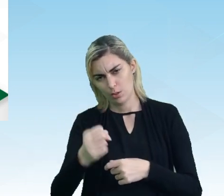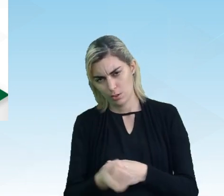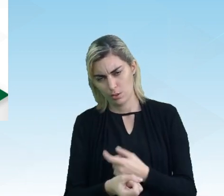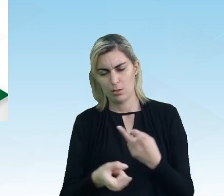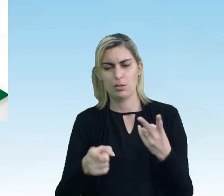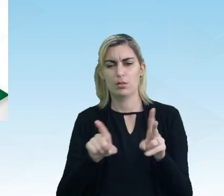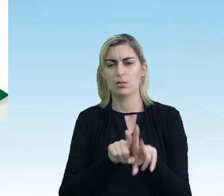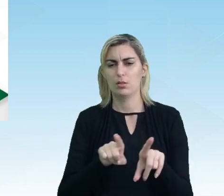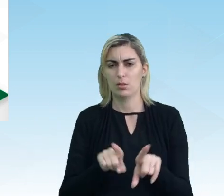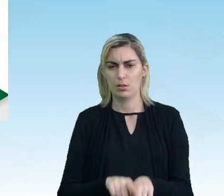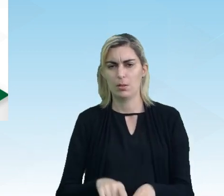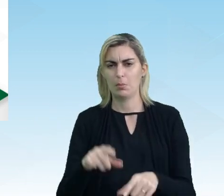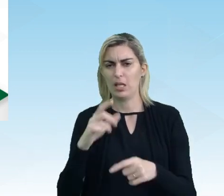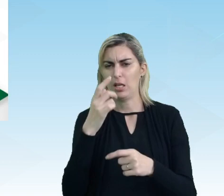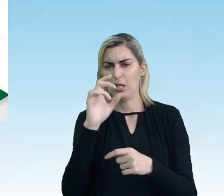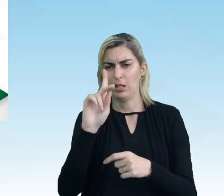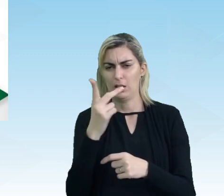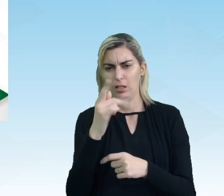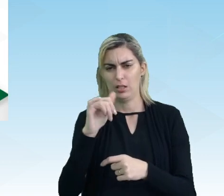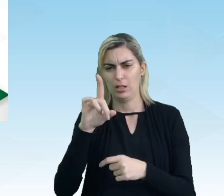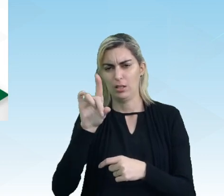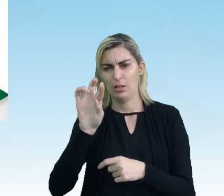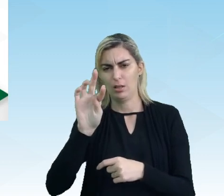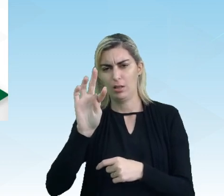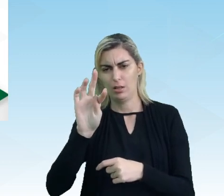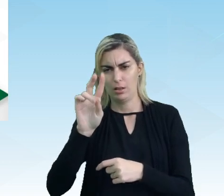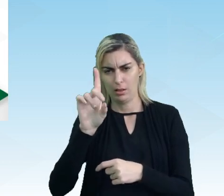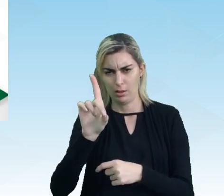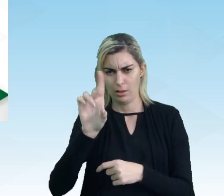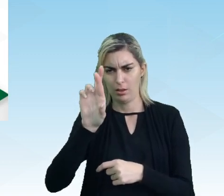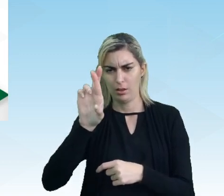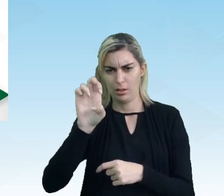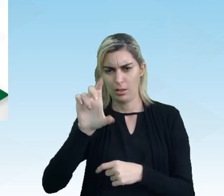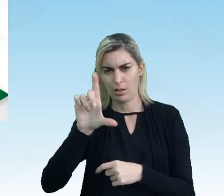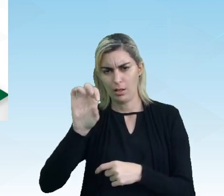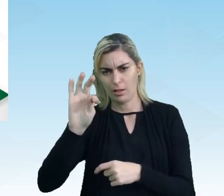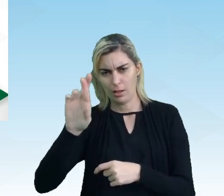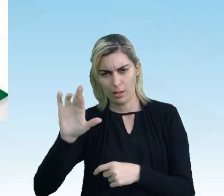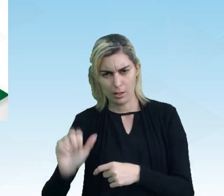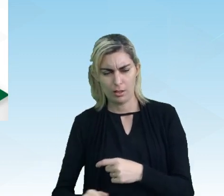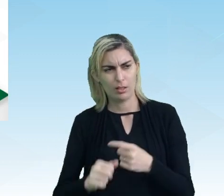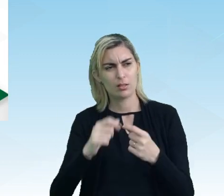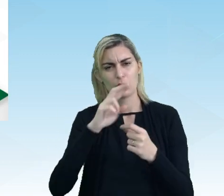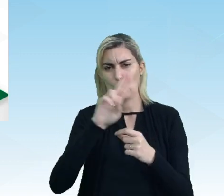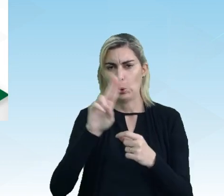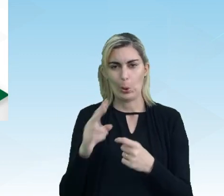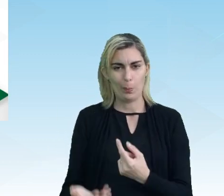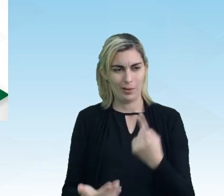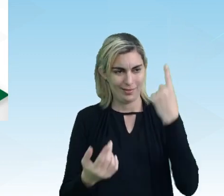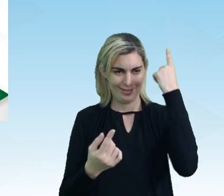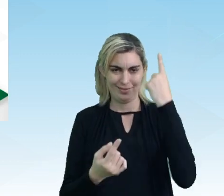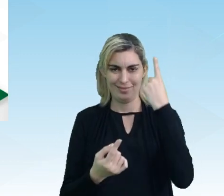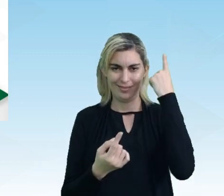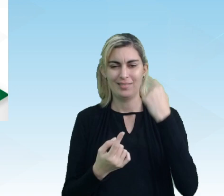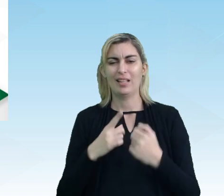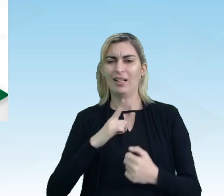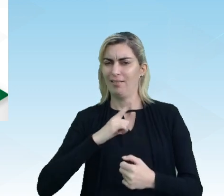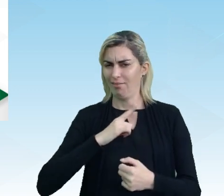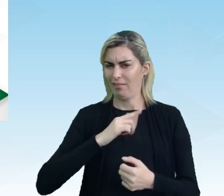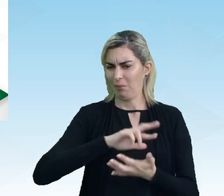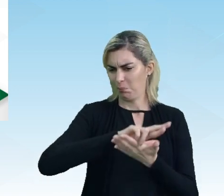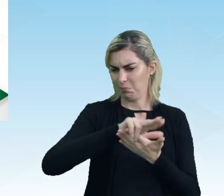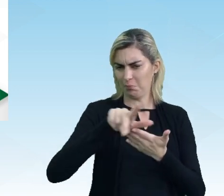tem grandes hidrelétricas, Belo Monte, Giral, Santo Antônio, no Tapajós,